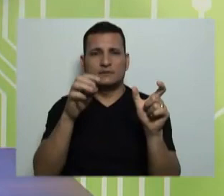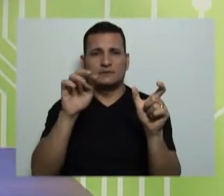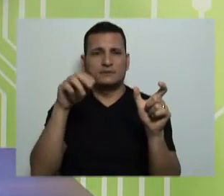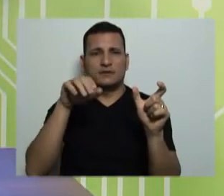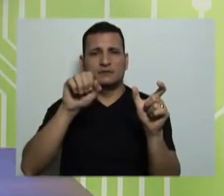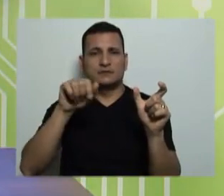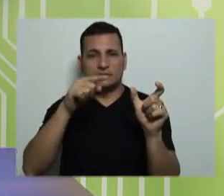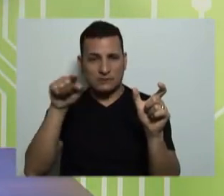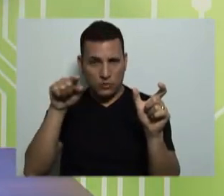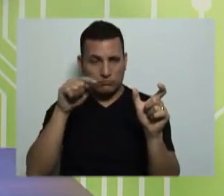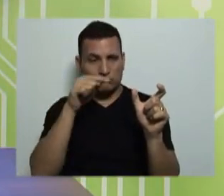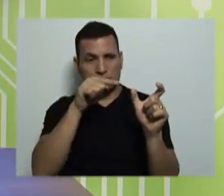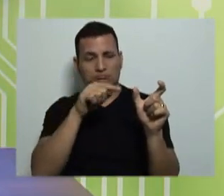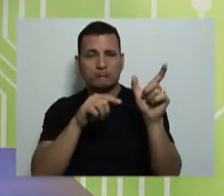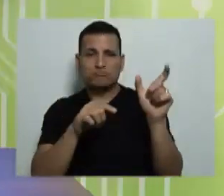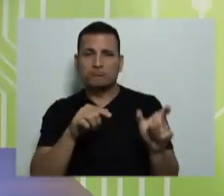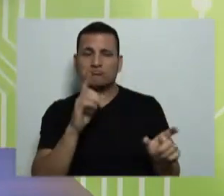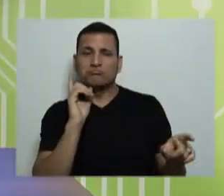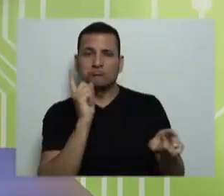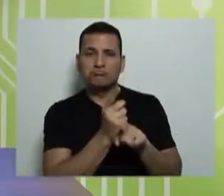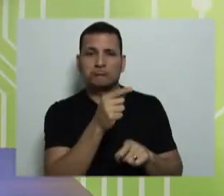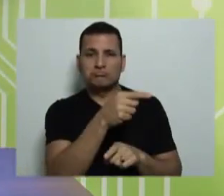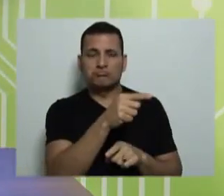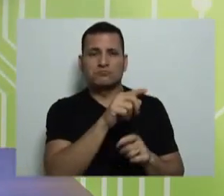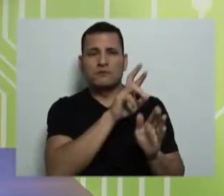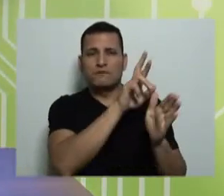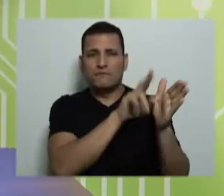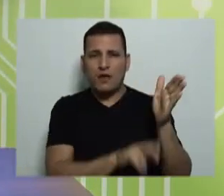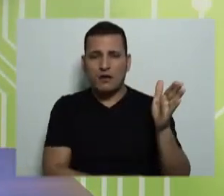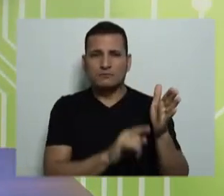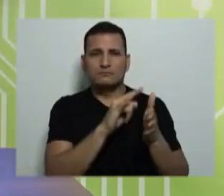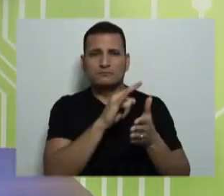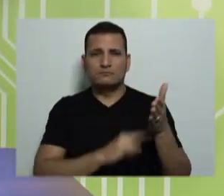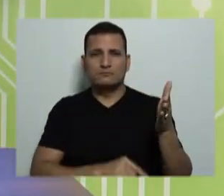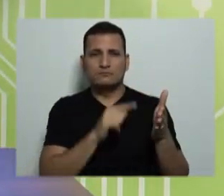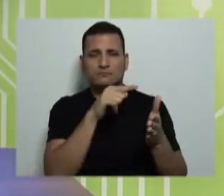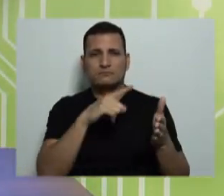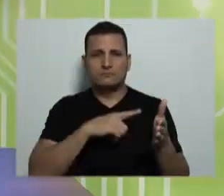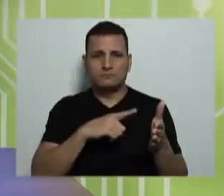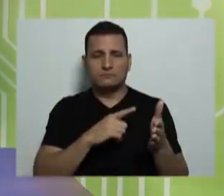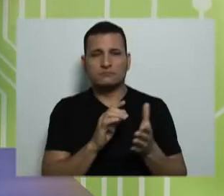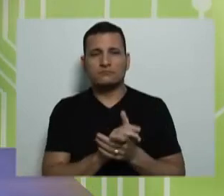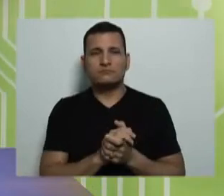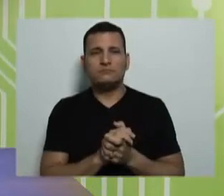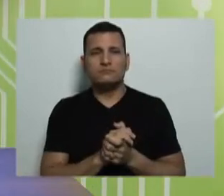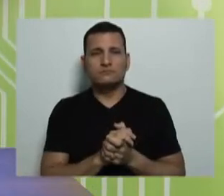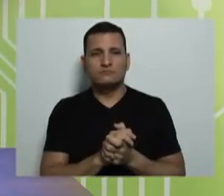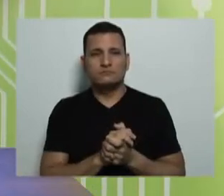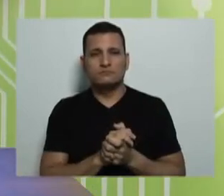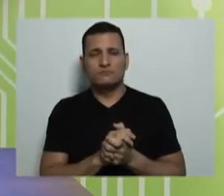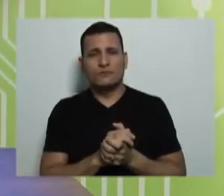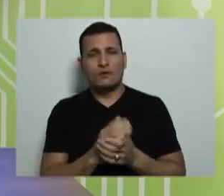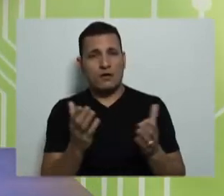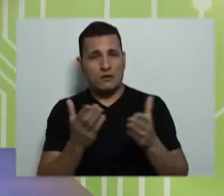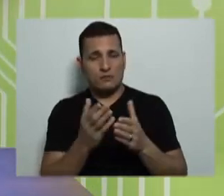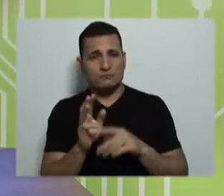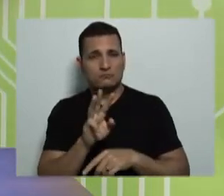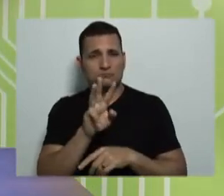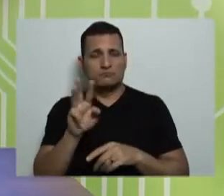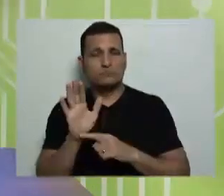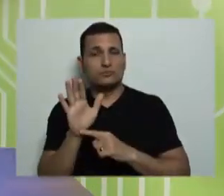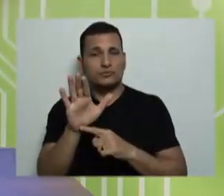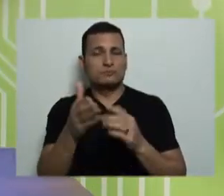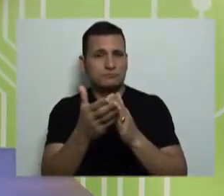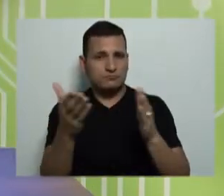vão conseguir identificar esses vários instrumentais em um fluxograma. Vou estar entrando lá com vocês exatamente agora, para